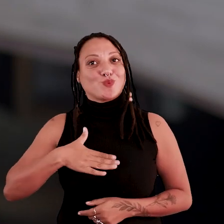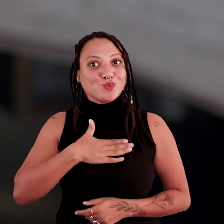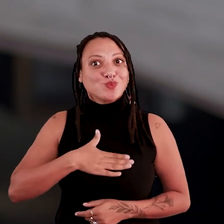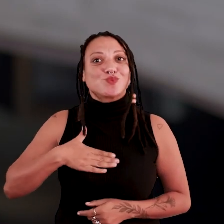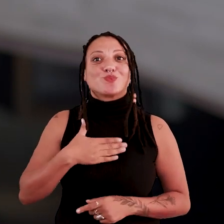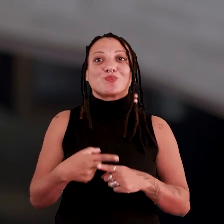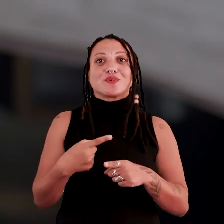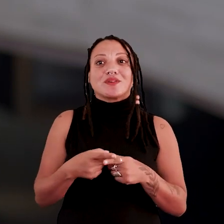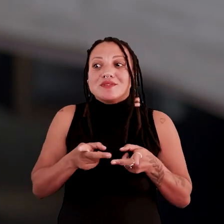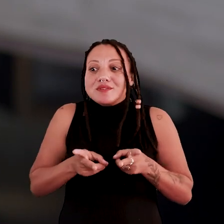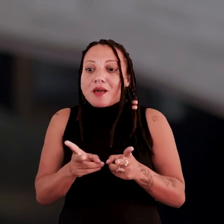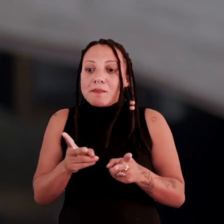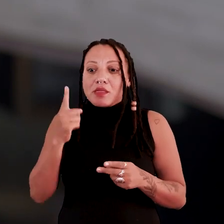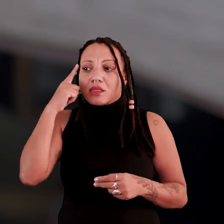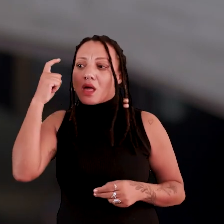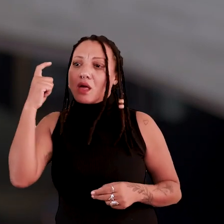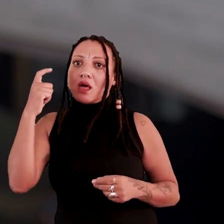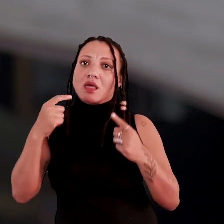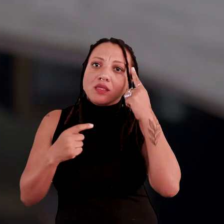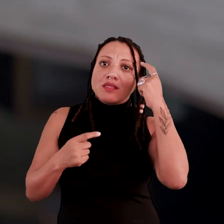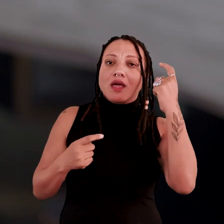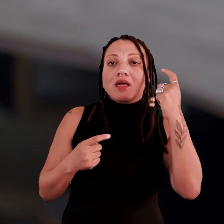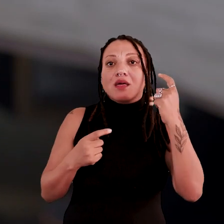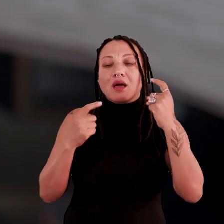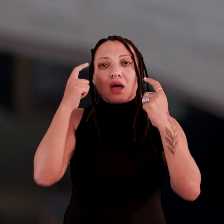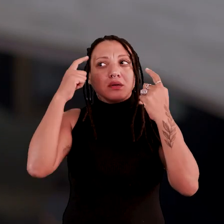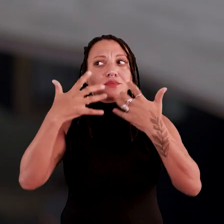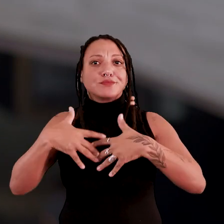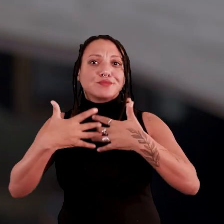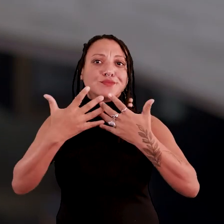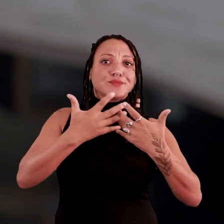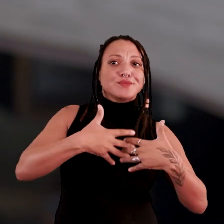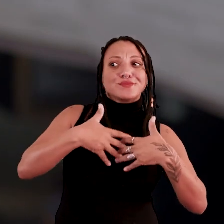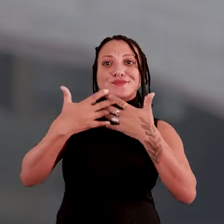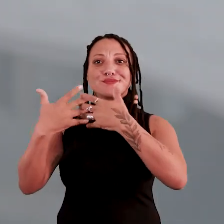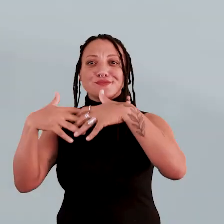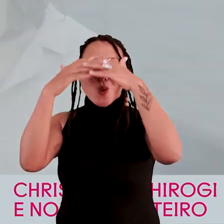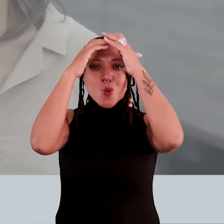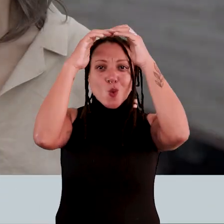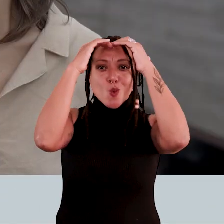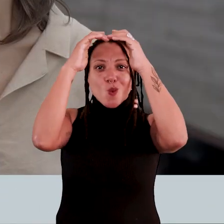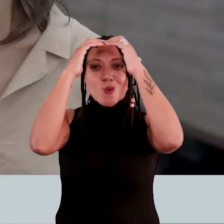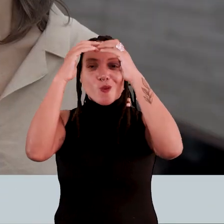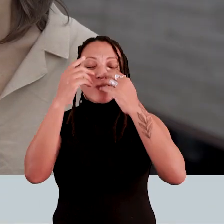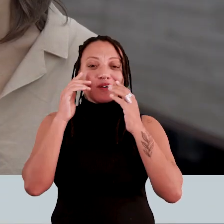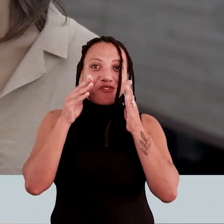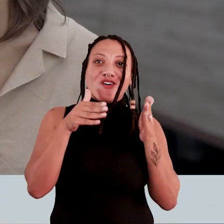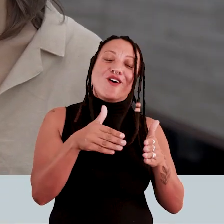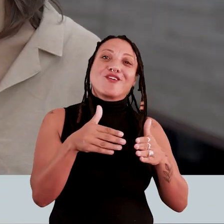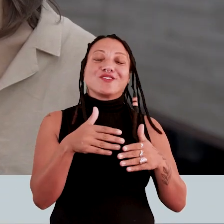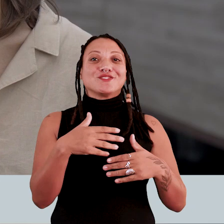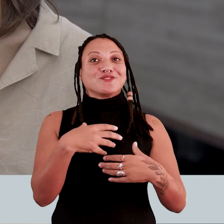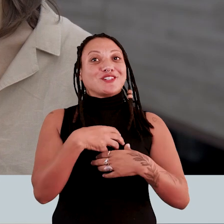sua cabeça também já começa a se movimentar nessa direção de uma maneira bem diferente. Oi, eu sou o